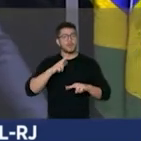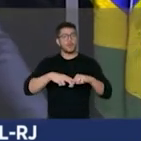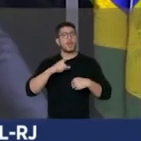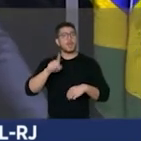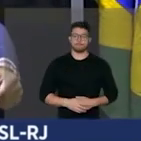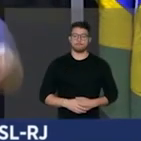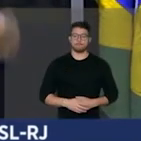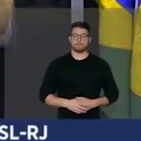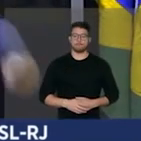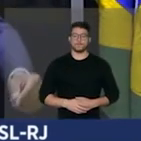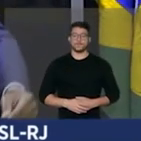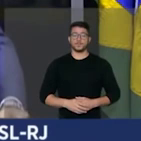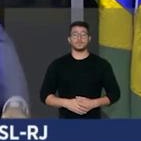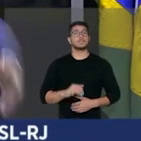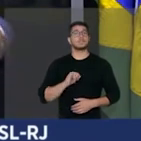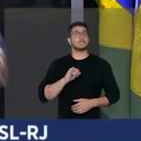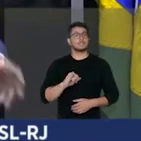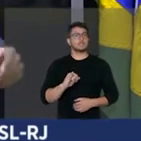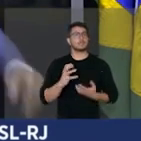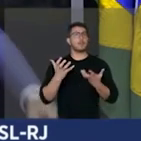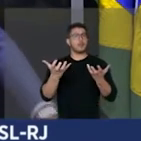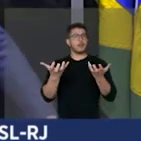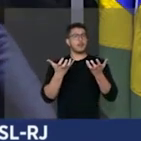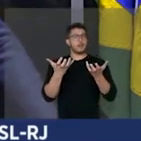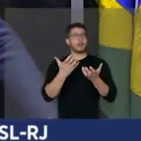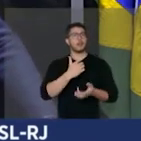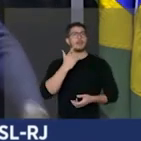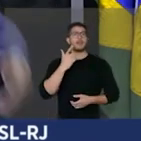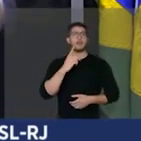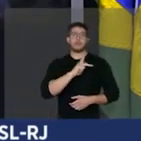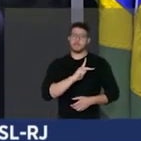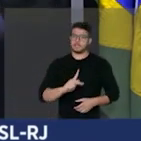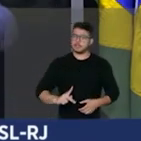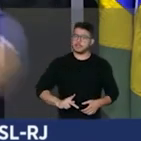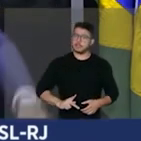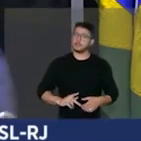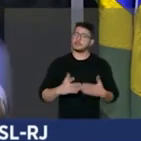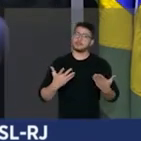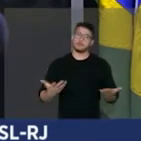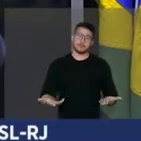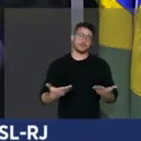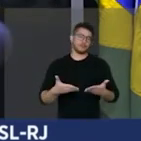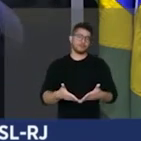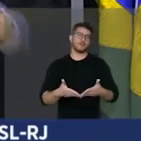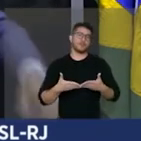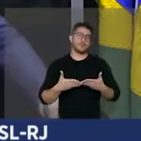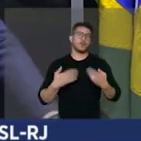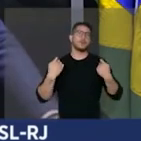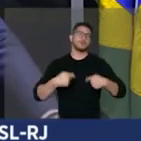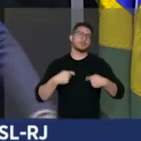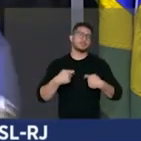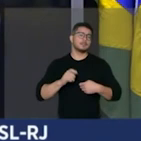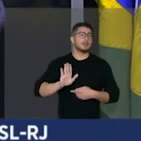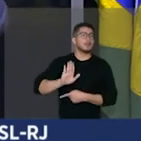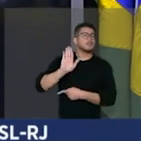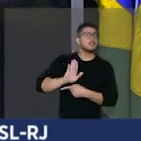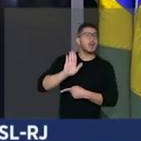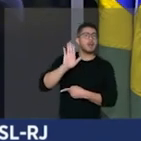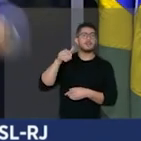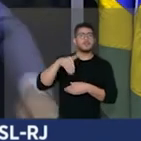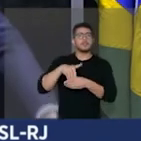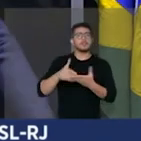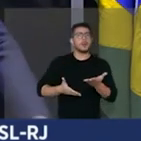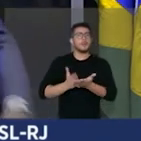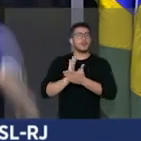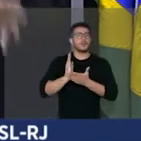responsabilidade É mas o que é ser presidente da república se ele quer gerir no Brasil que ele se candidate porque ele